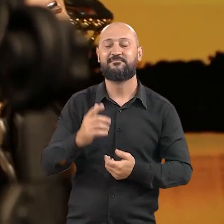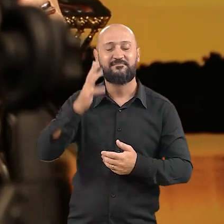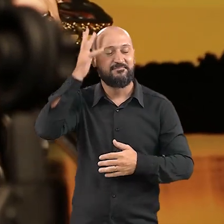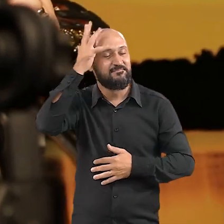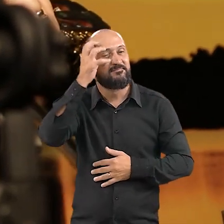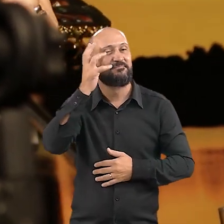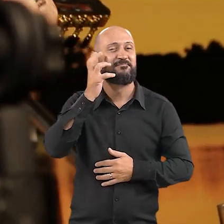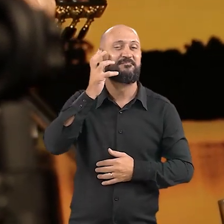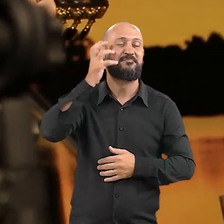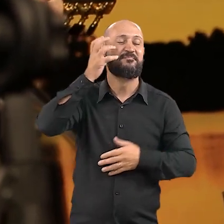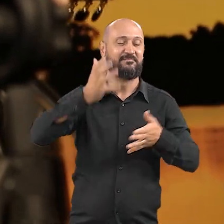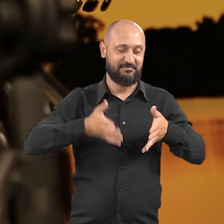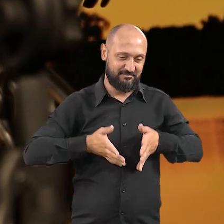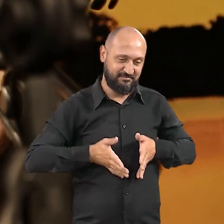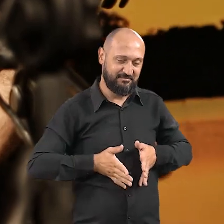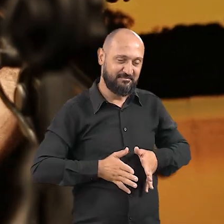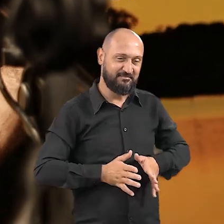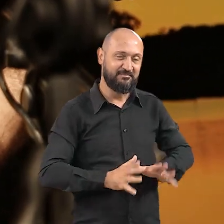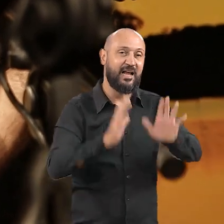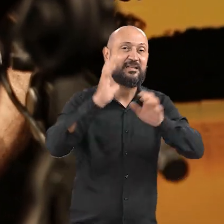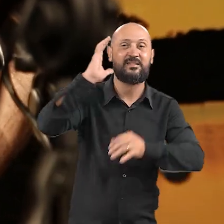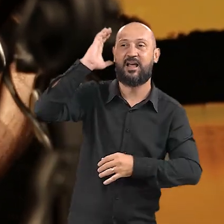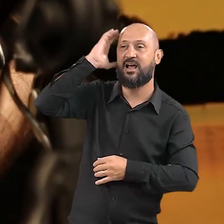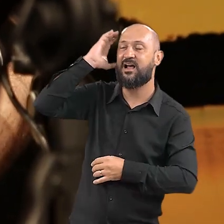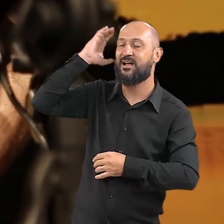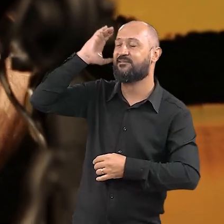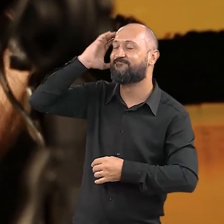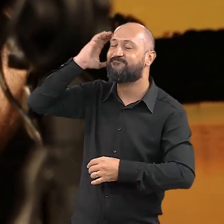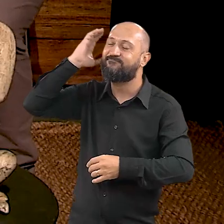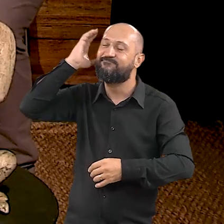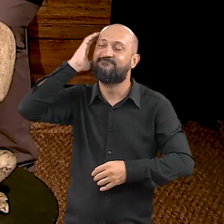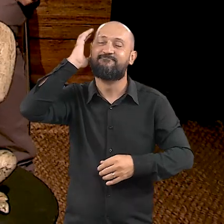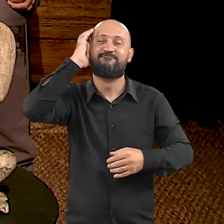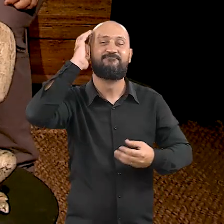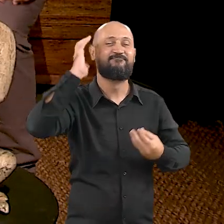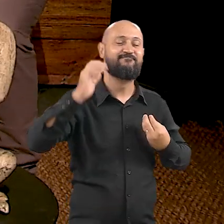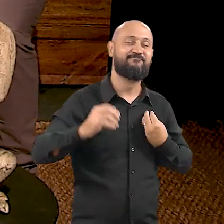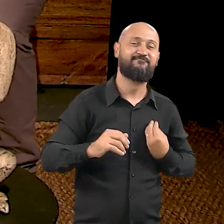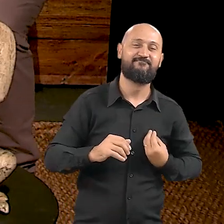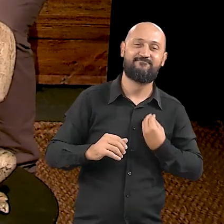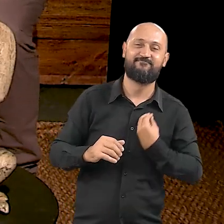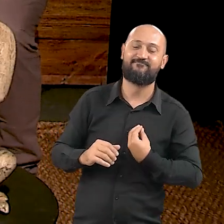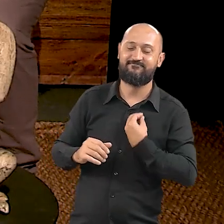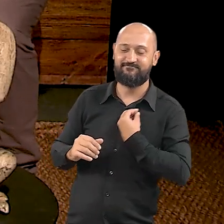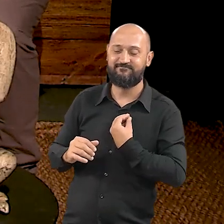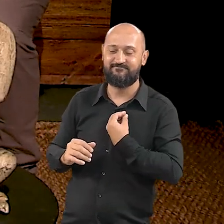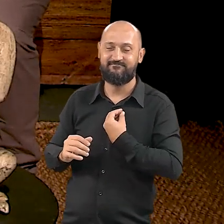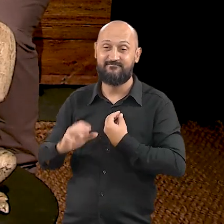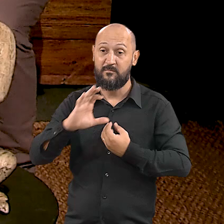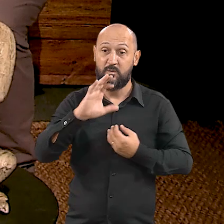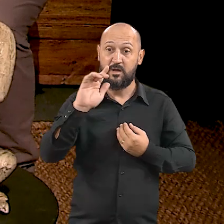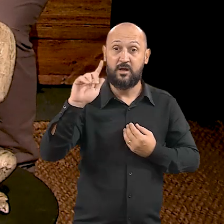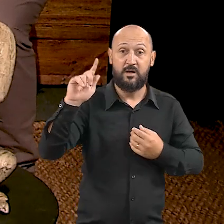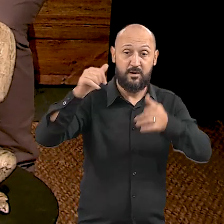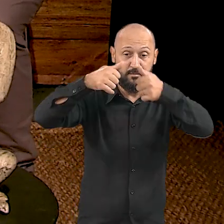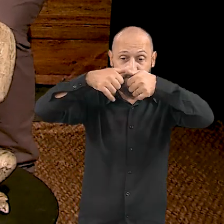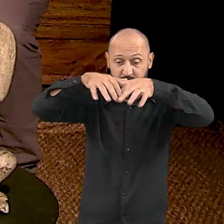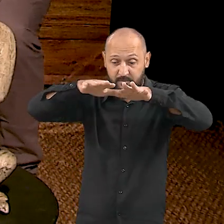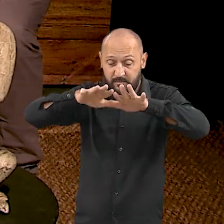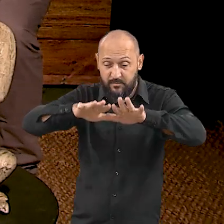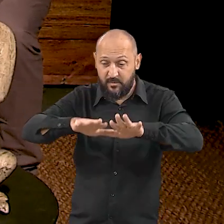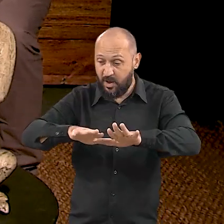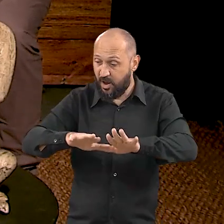Manuel de Barros nasceu Cuiabá, viveu Campo Grande,